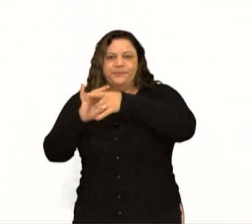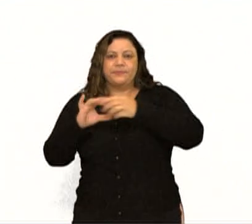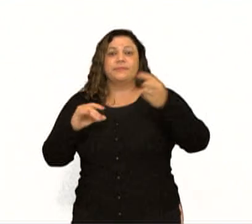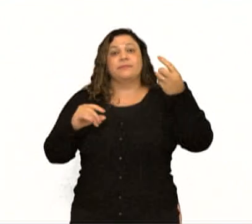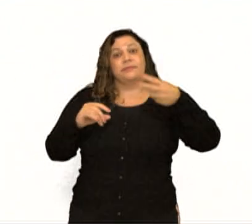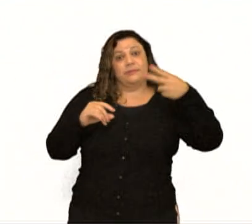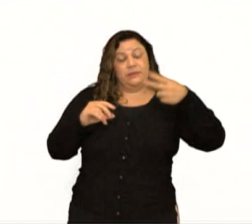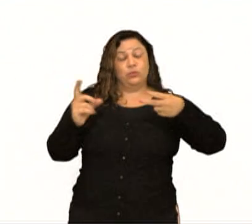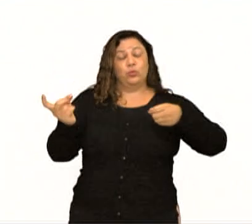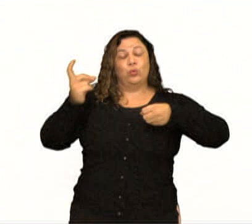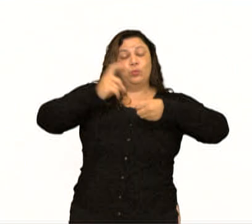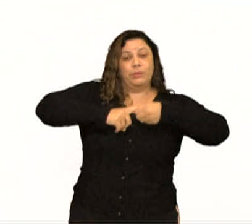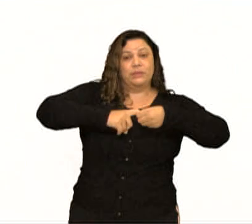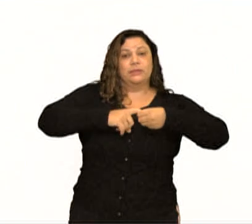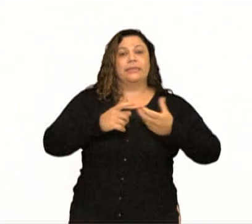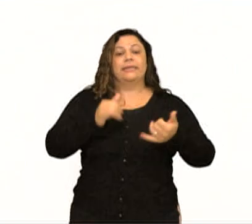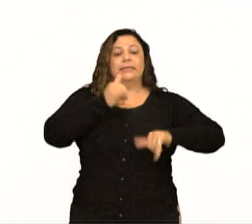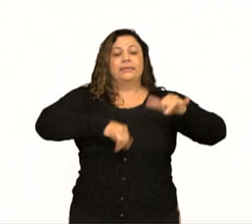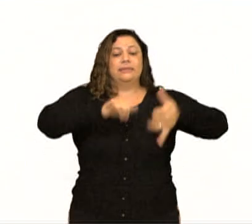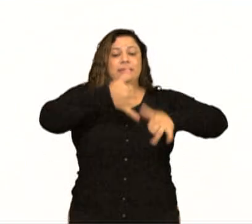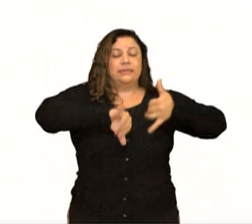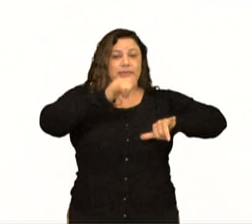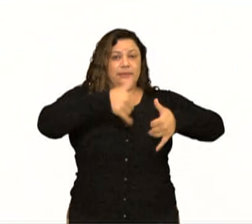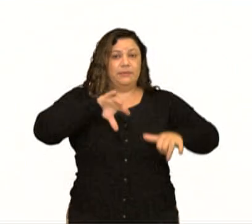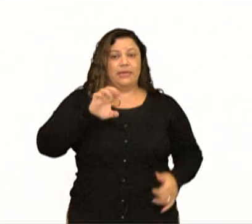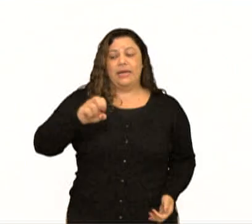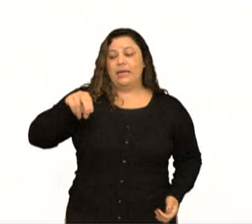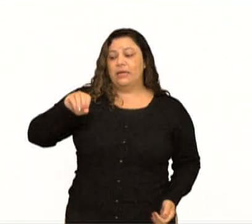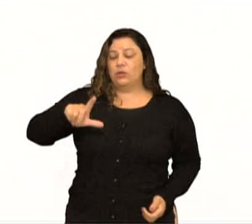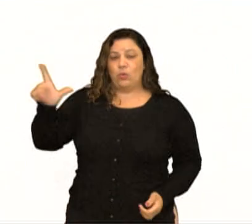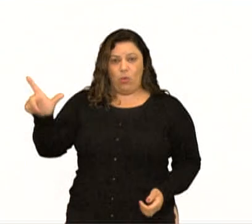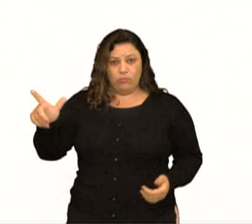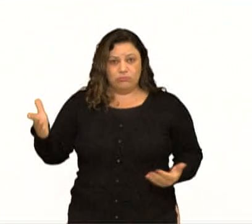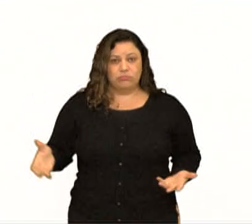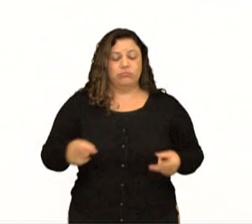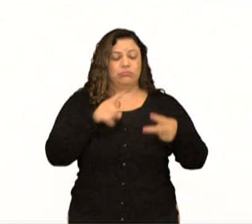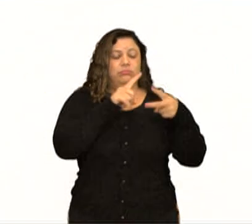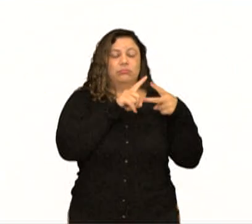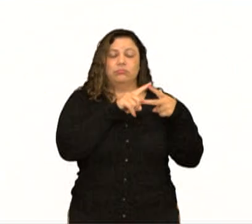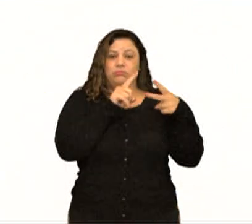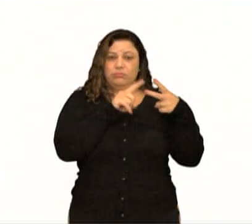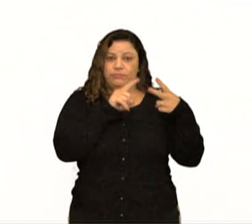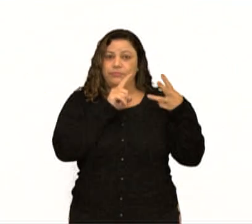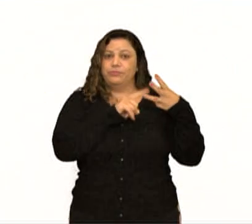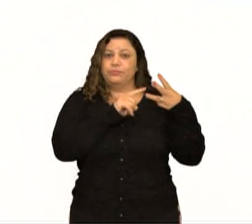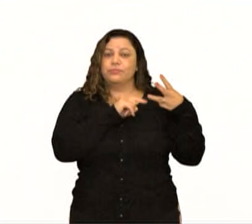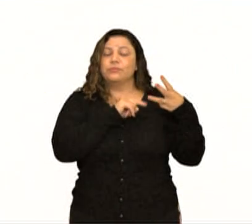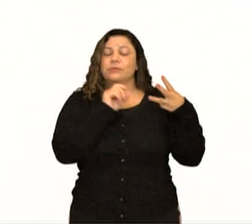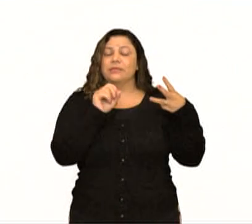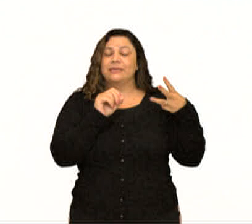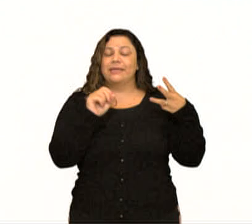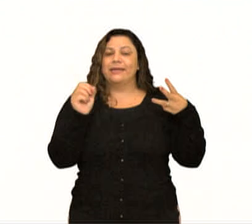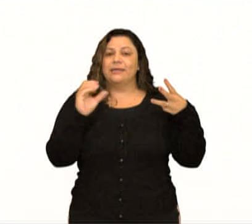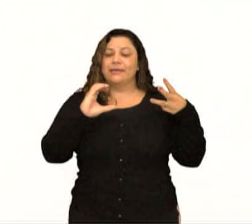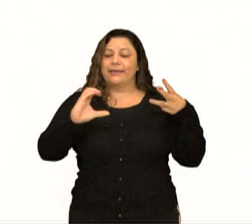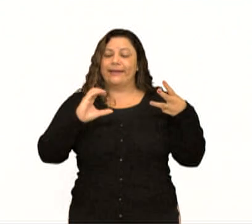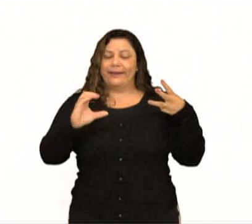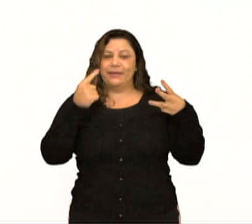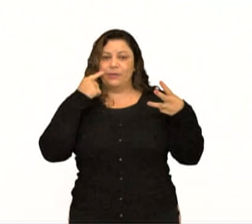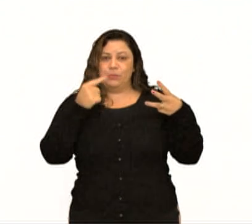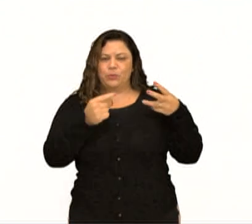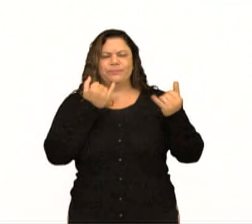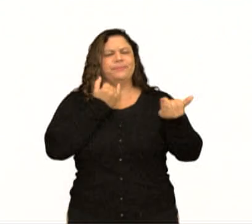2 pertencem à função química enol, as 2 têm 3 carbonos, então elas são